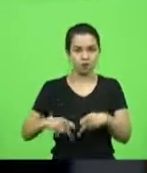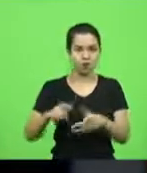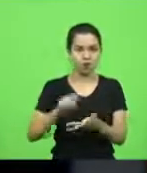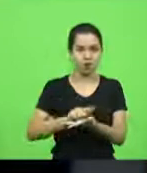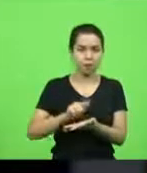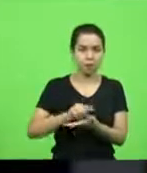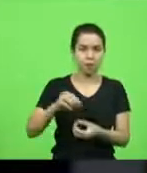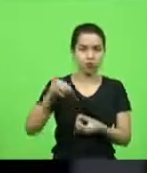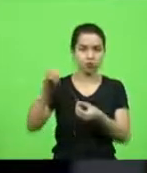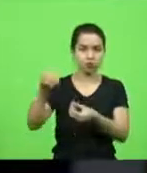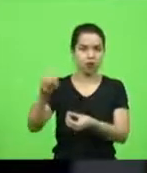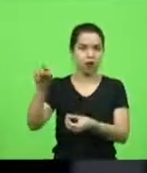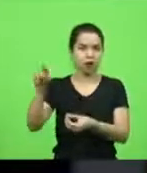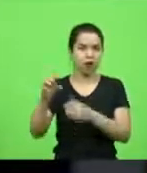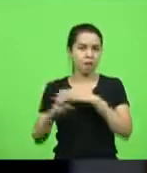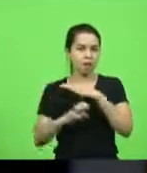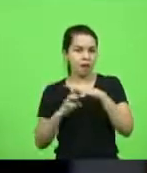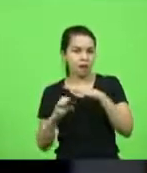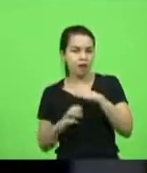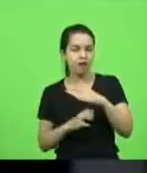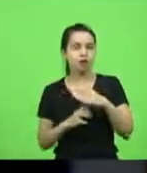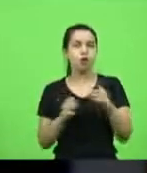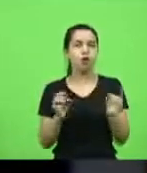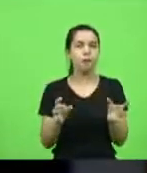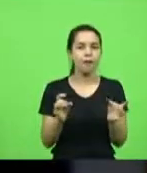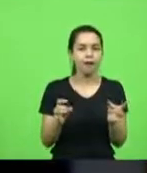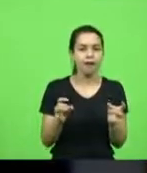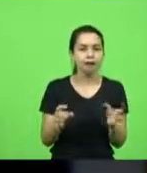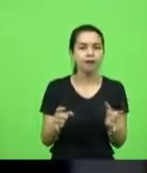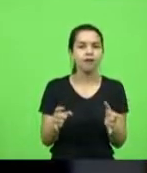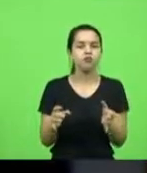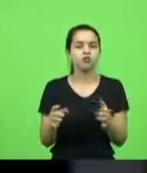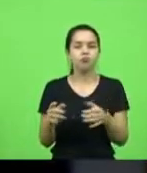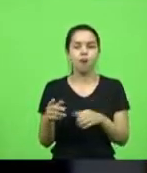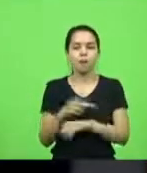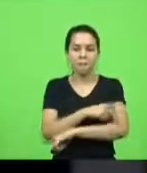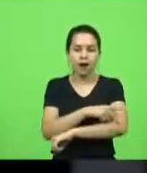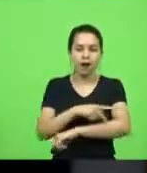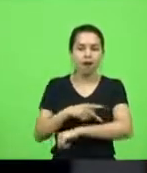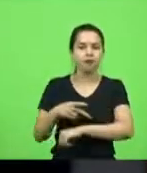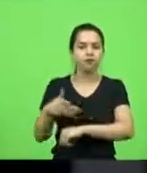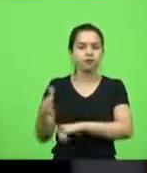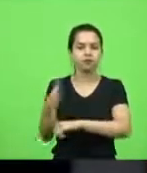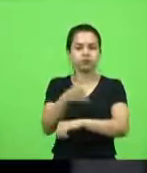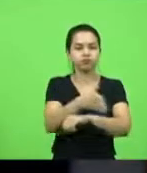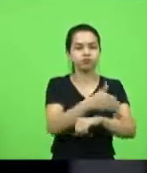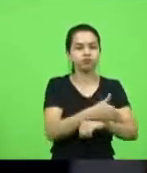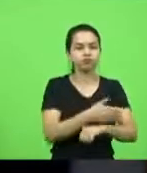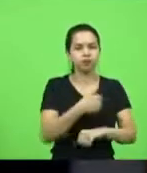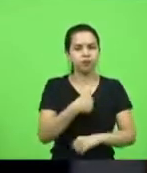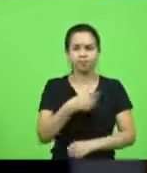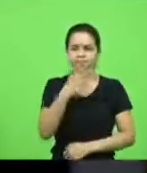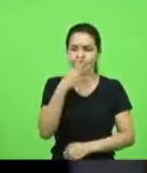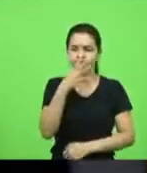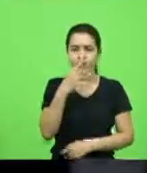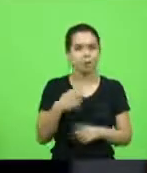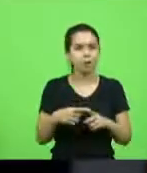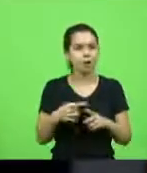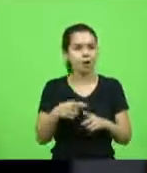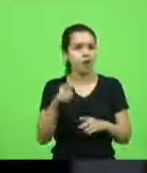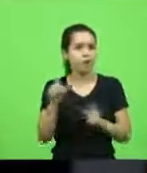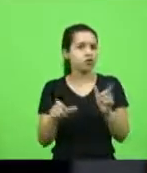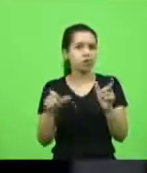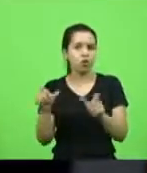para sua empresa com seu comércio Colina nas praças públicas que eu fiquei abismado Por que as pessoas não aguentam